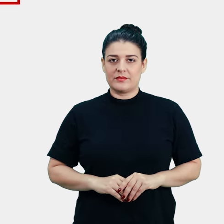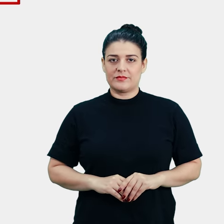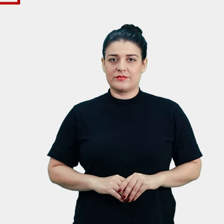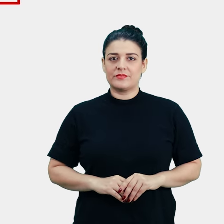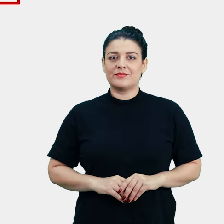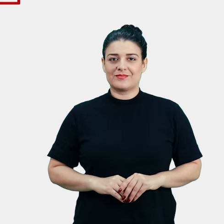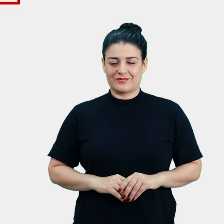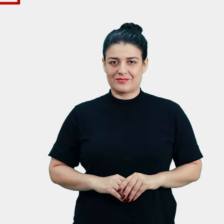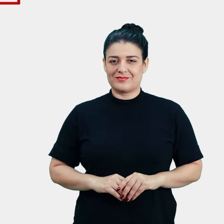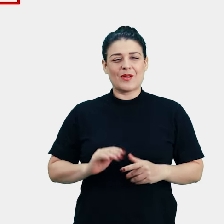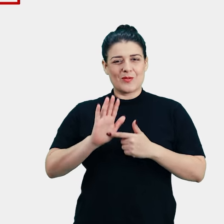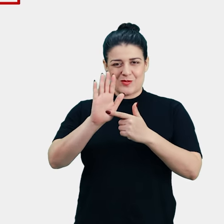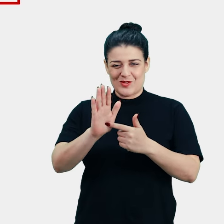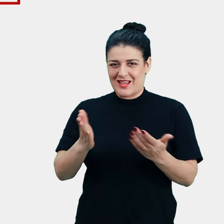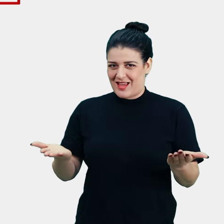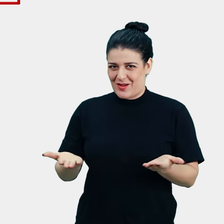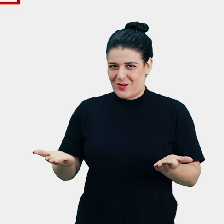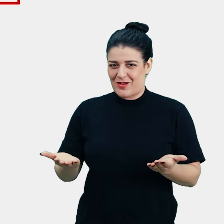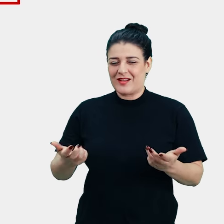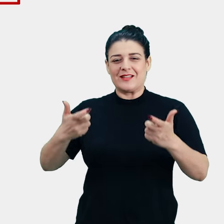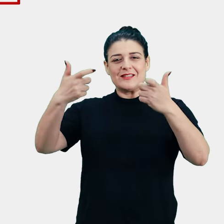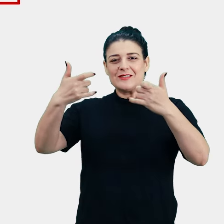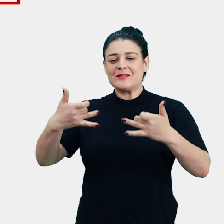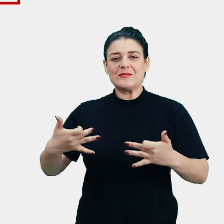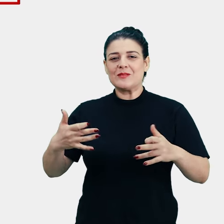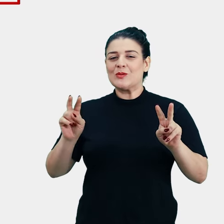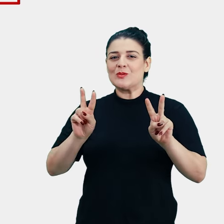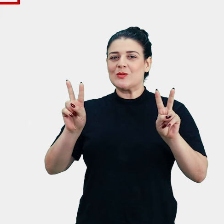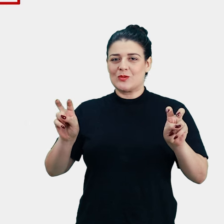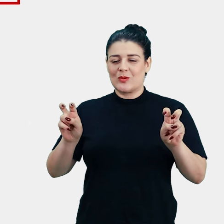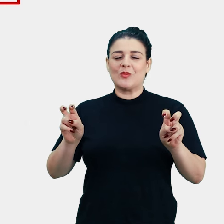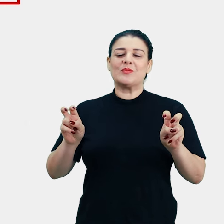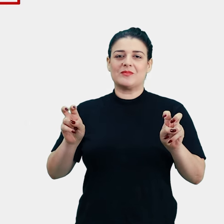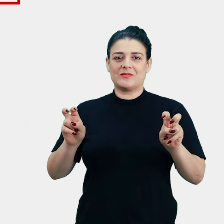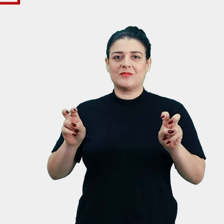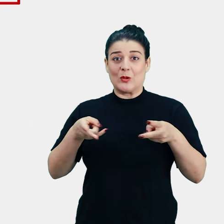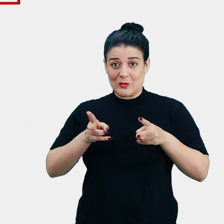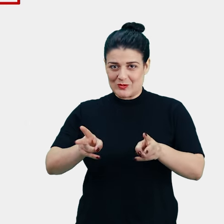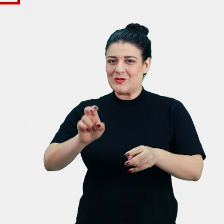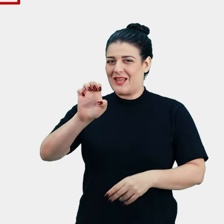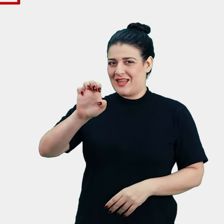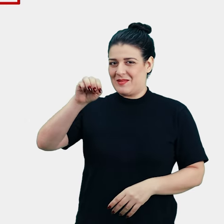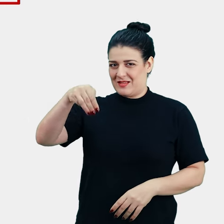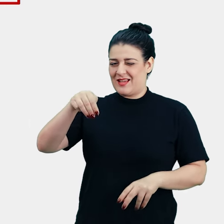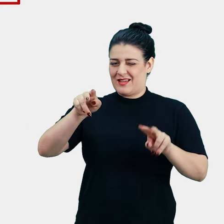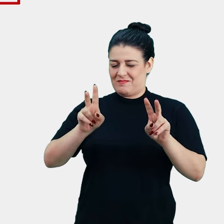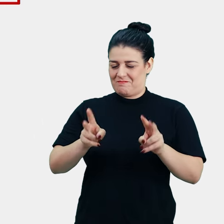E aqui, pessoal, falando um pouquinho, dando continuidade ao espectrômetro de